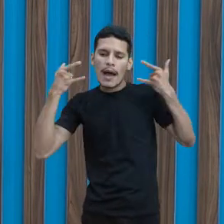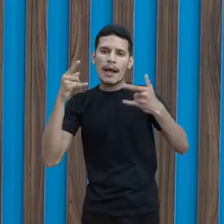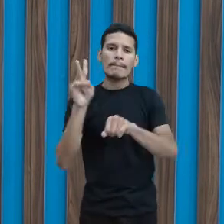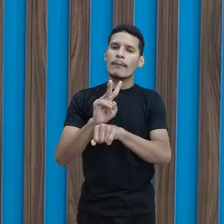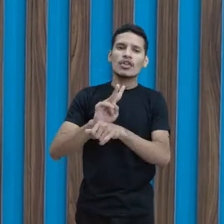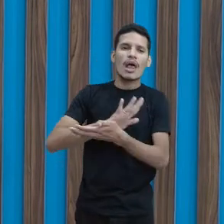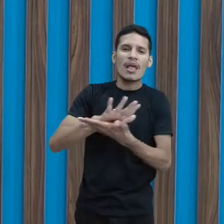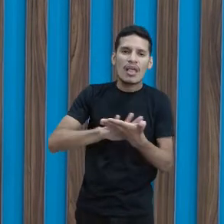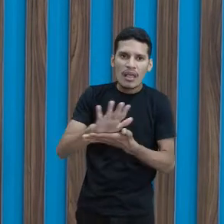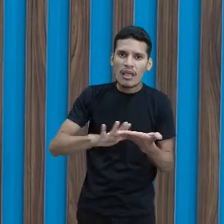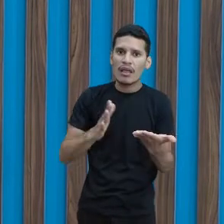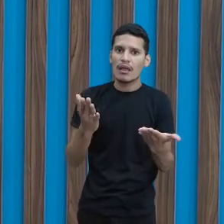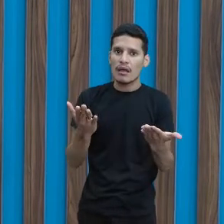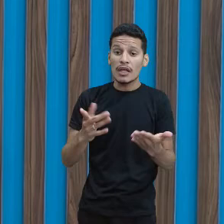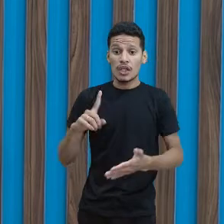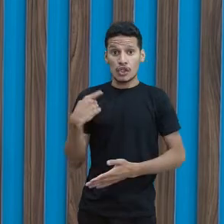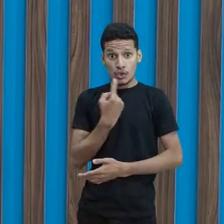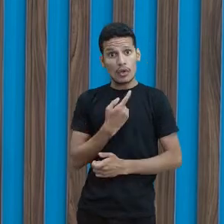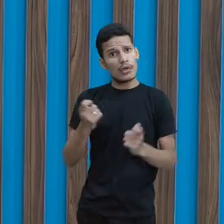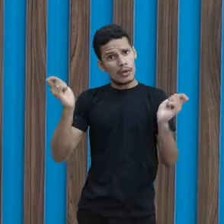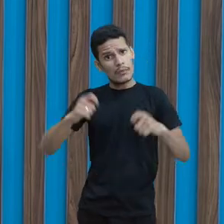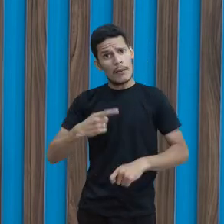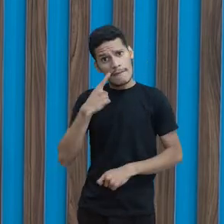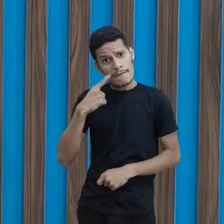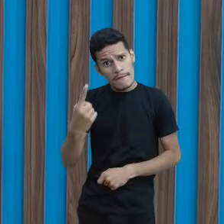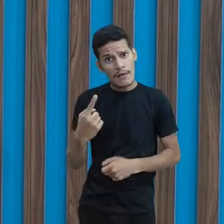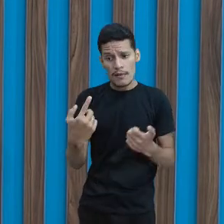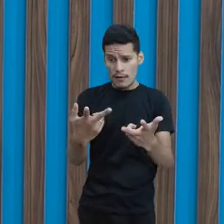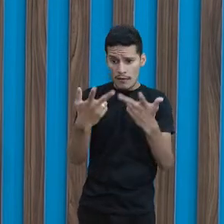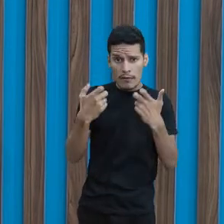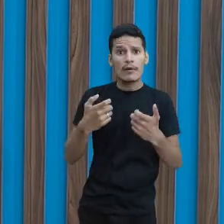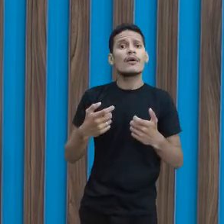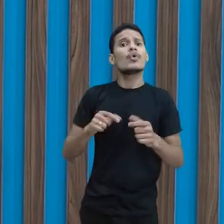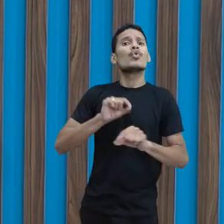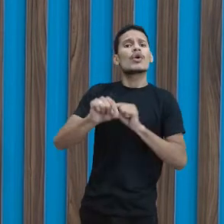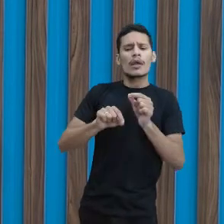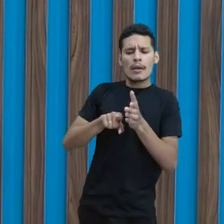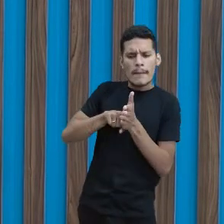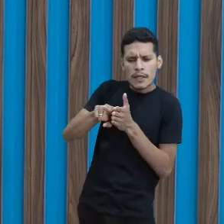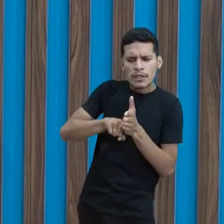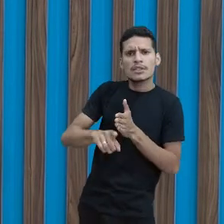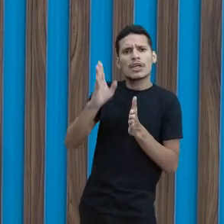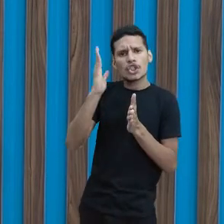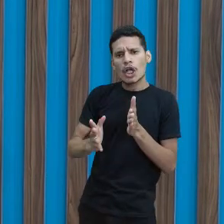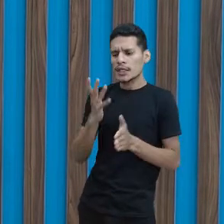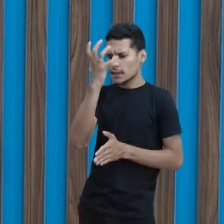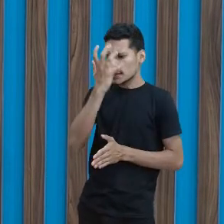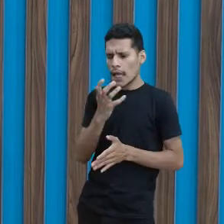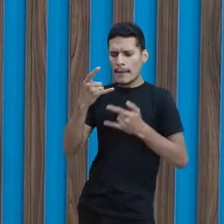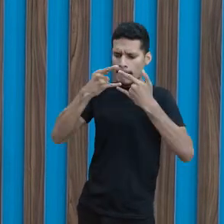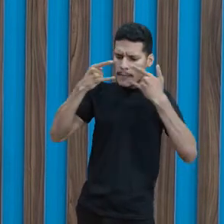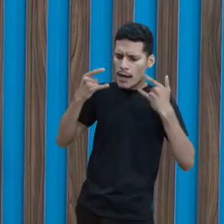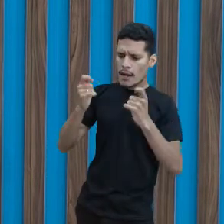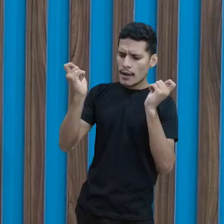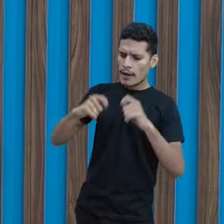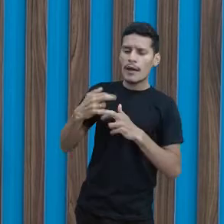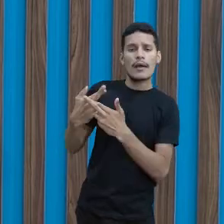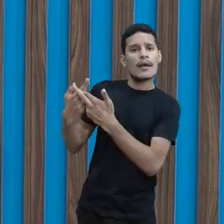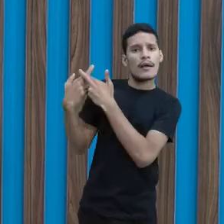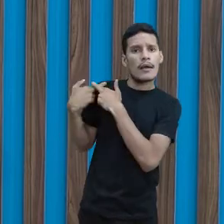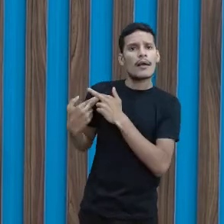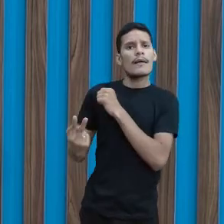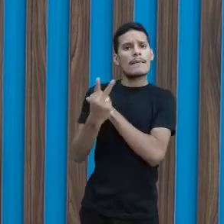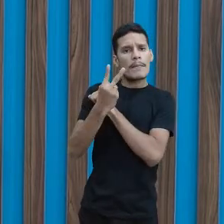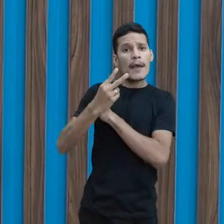protegem. Então, e a gente observa, né, por pesquisas, né, sérias, né, que as máscaras elas são responsáveis